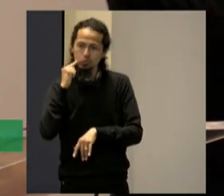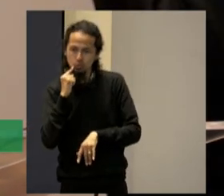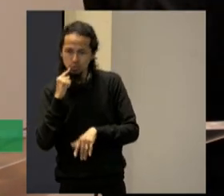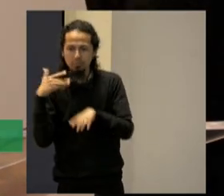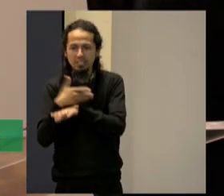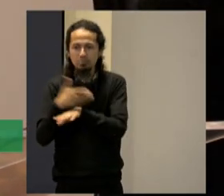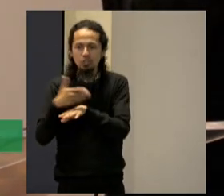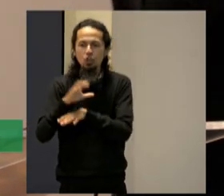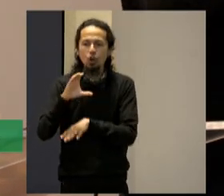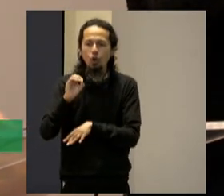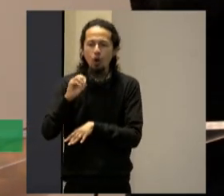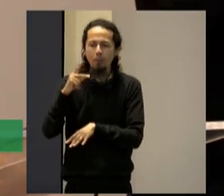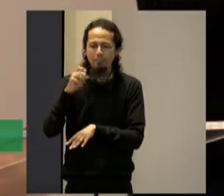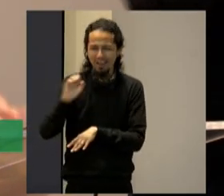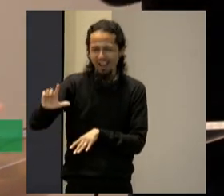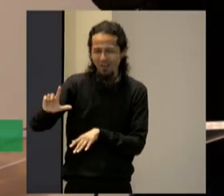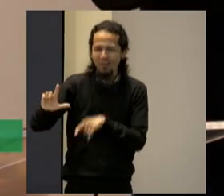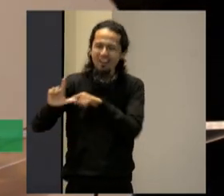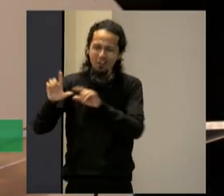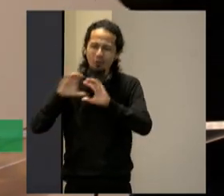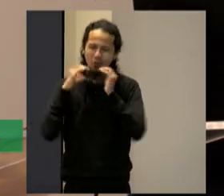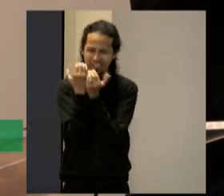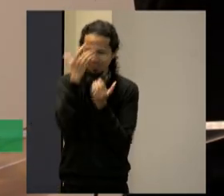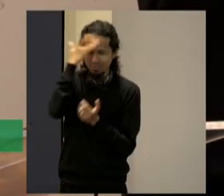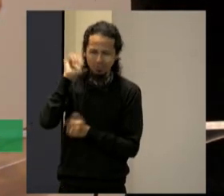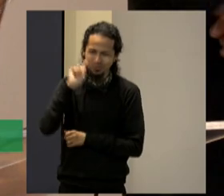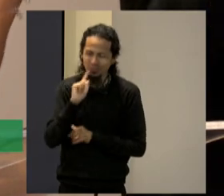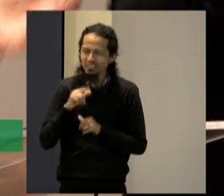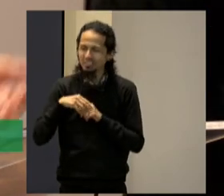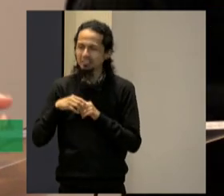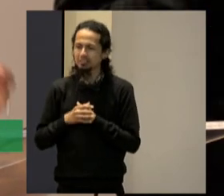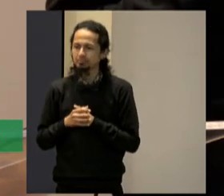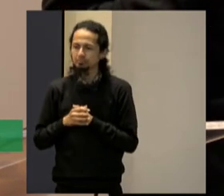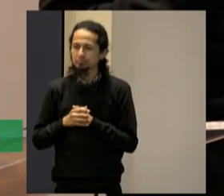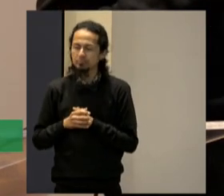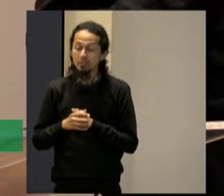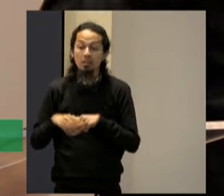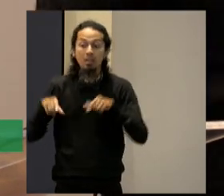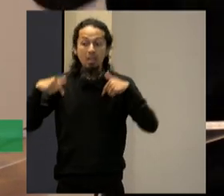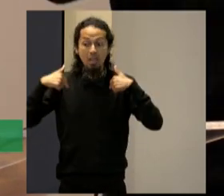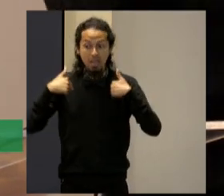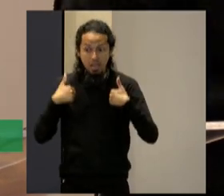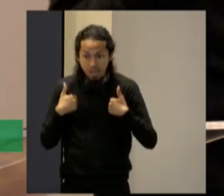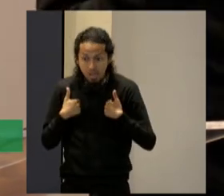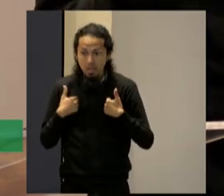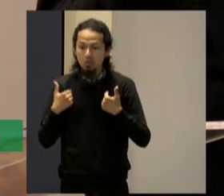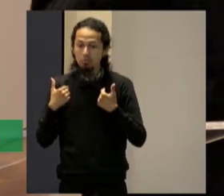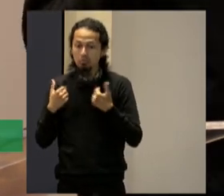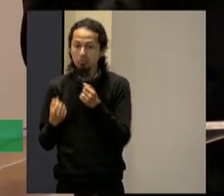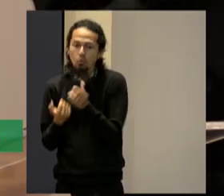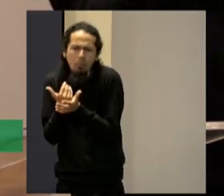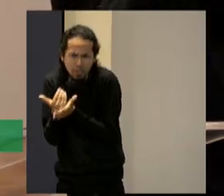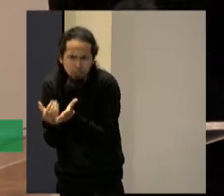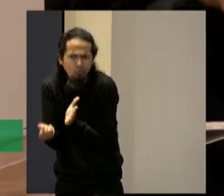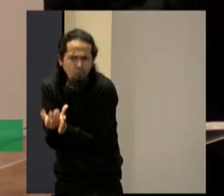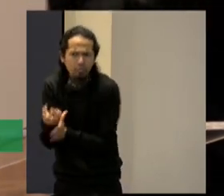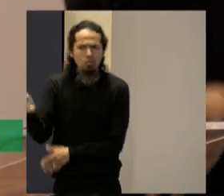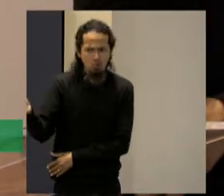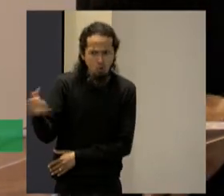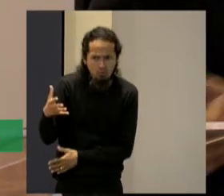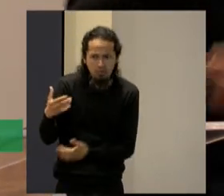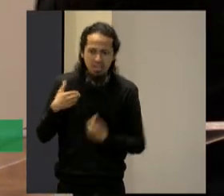COPE. Tá? Eu acho que é importante ler um pouco do que está sendo produzido, estudar um pouco sobre isso.